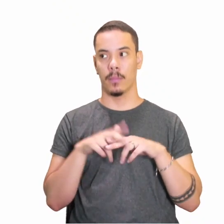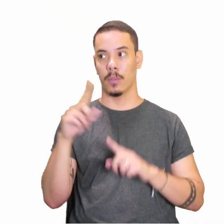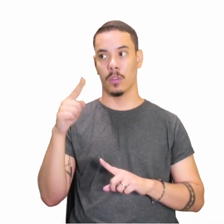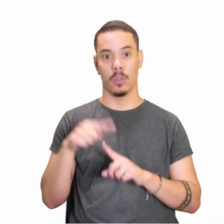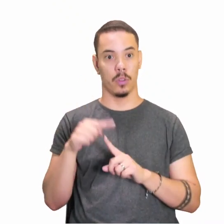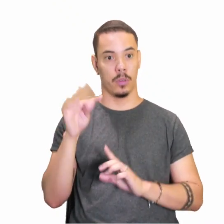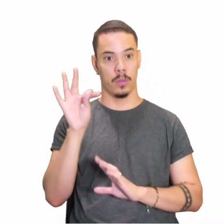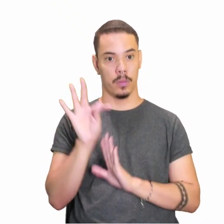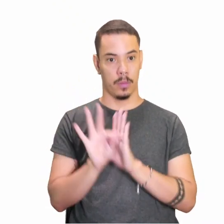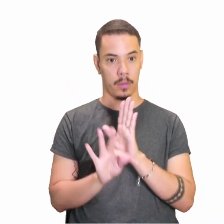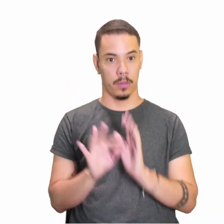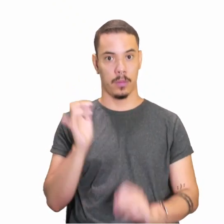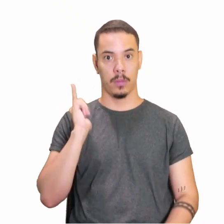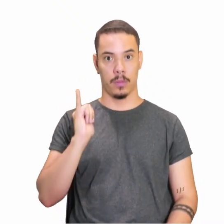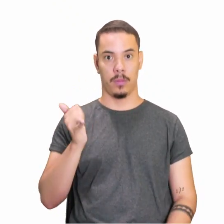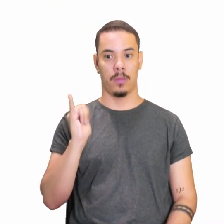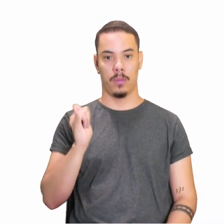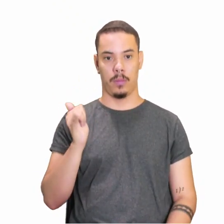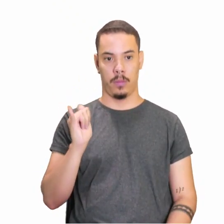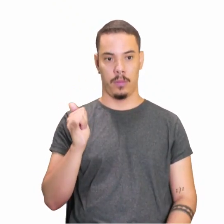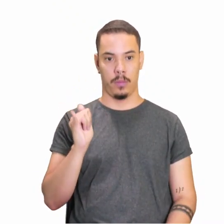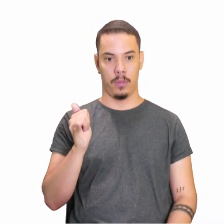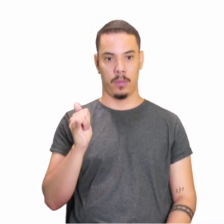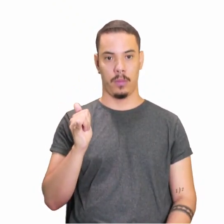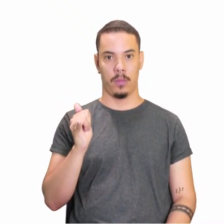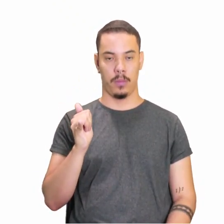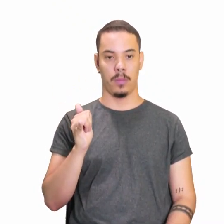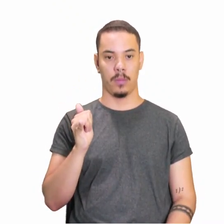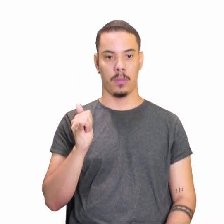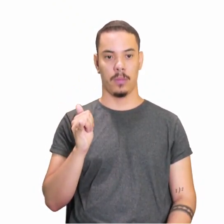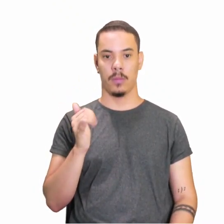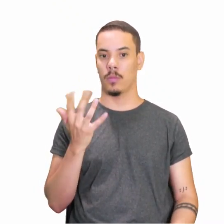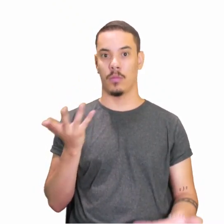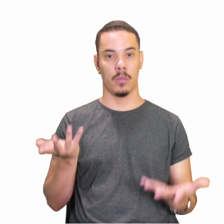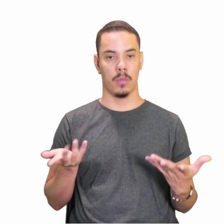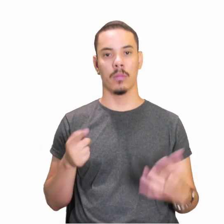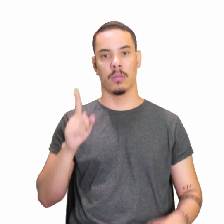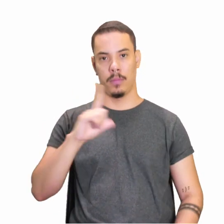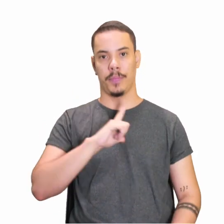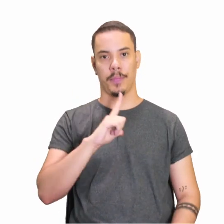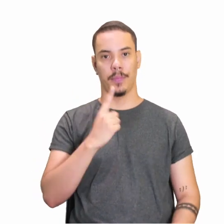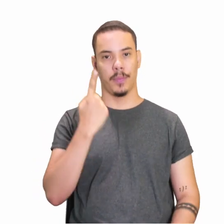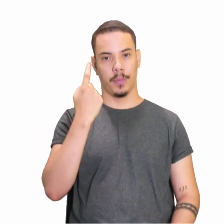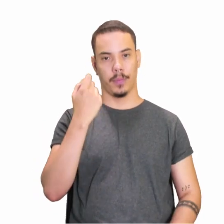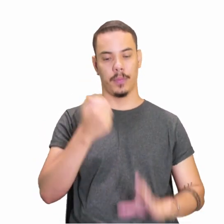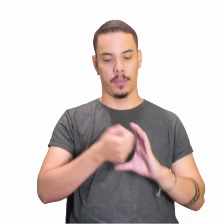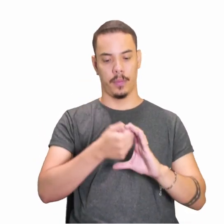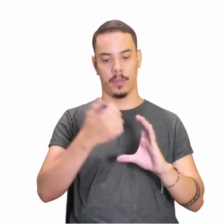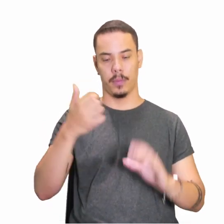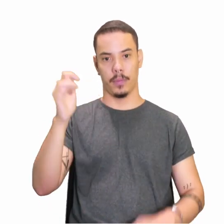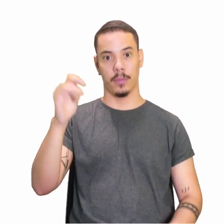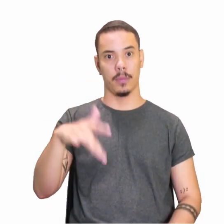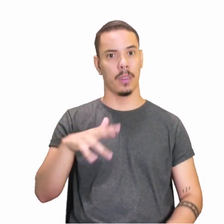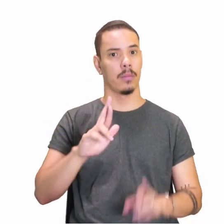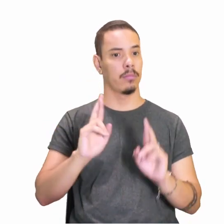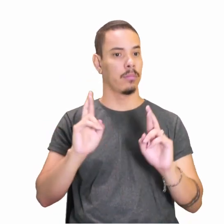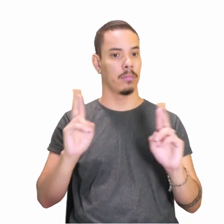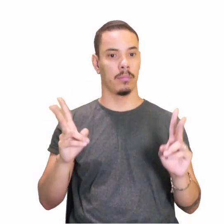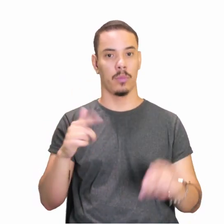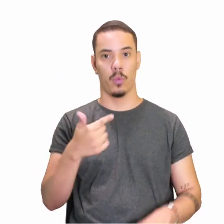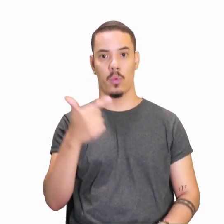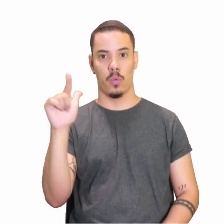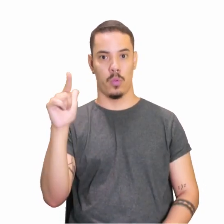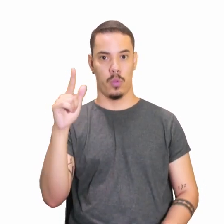tipo de texto narração, o tipo de texto narrativo, ele tem uma característica bem diferenciada dos